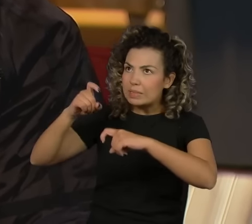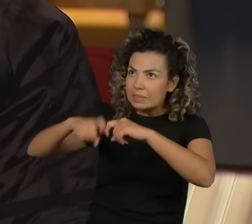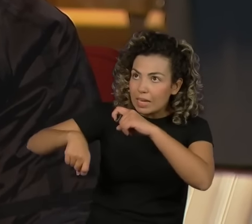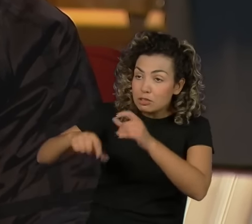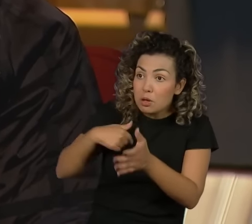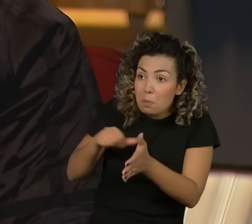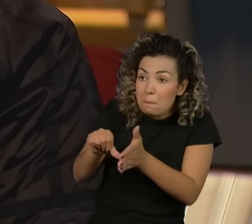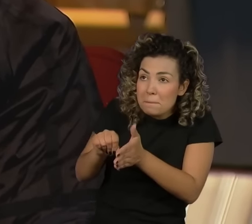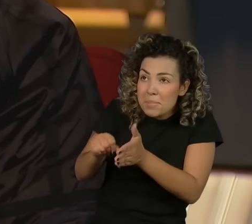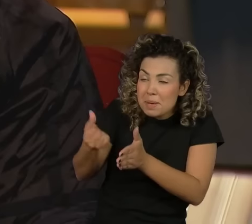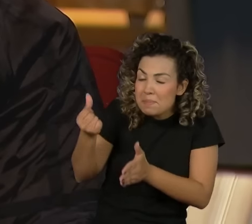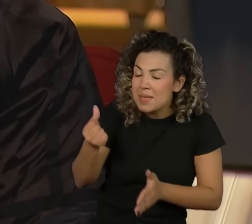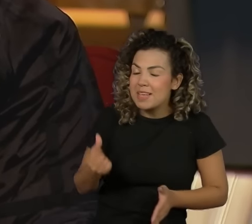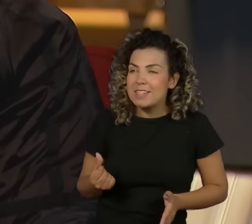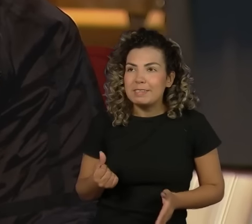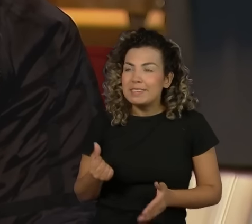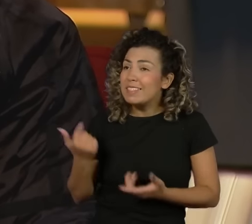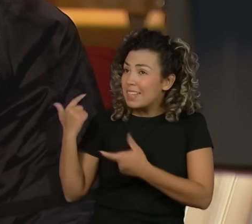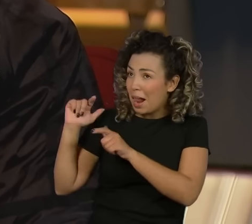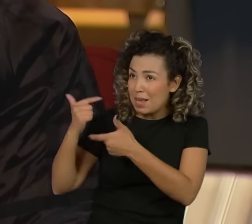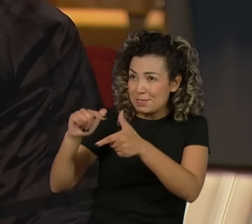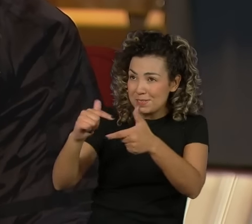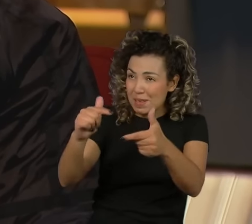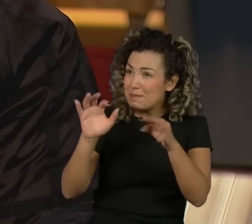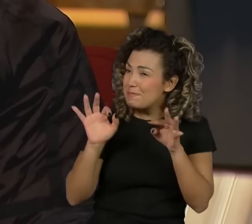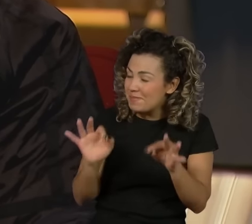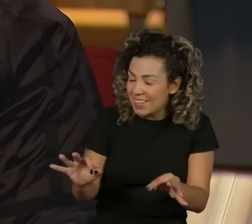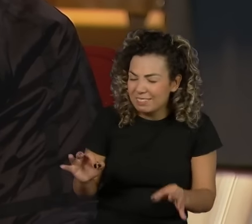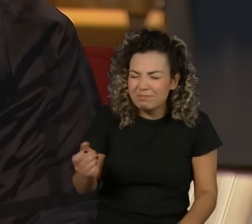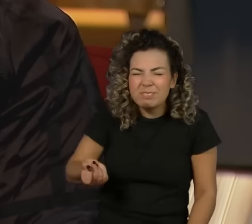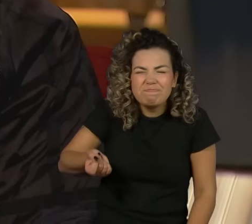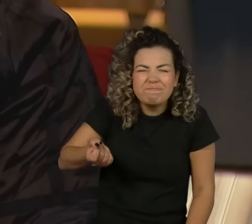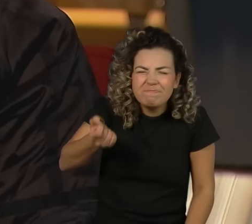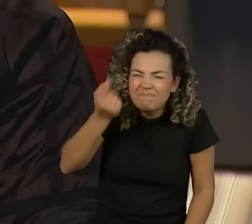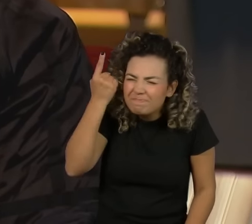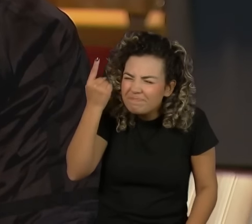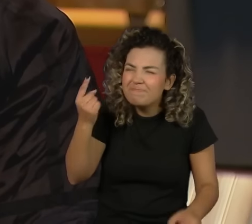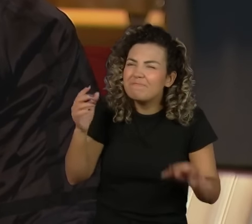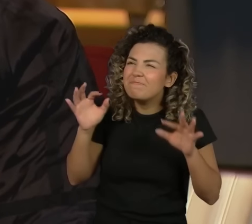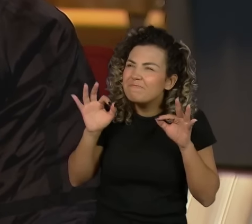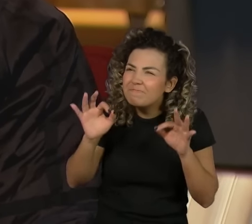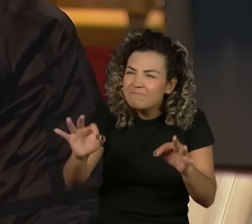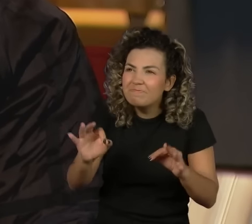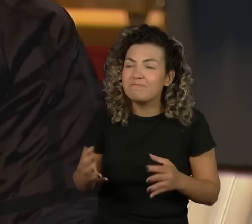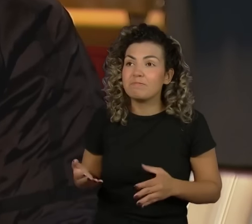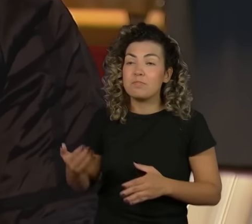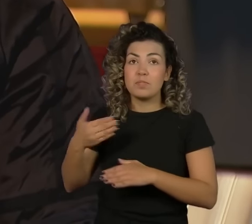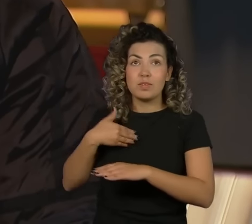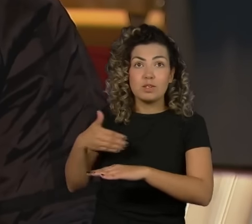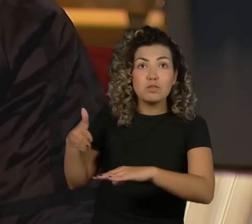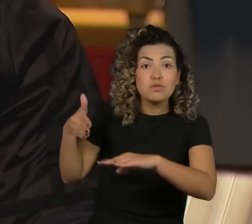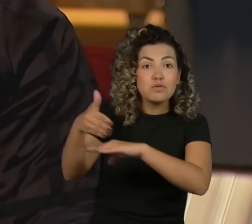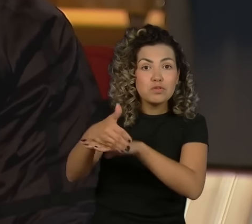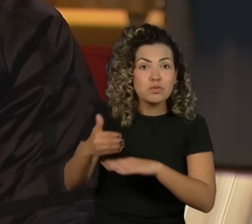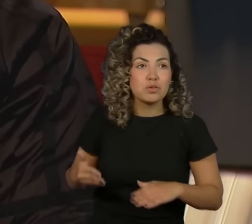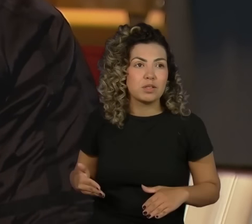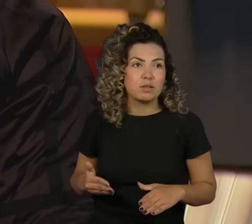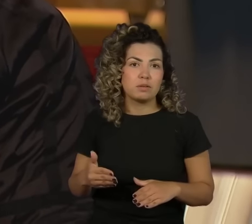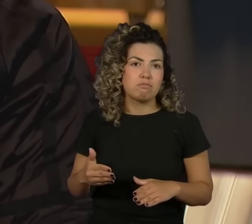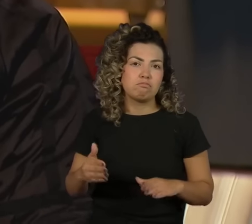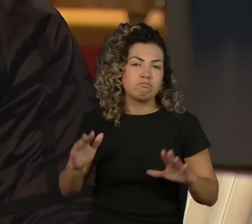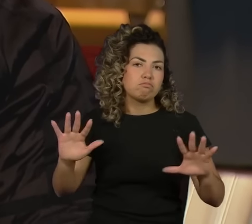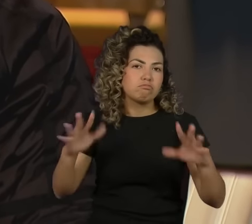da forma mais tradicional, mais banal que pode existir. Eu fui num rendezvous e transei com uma